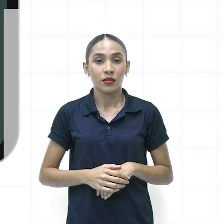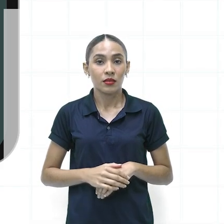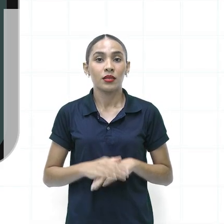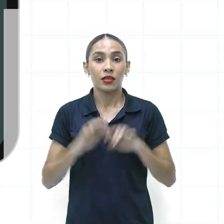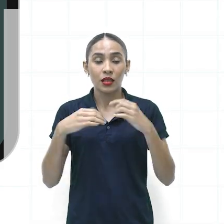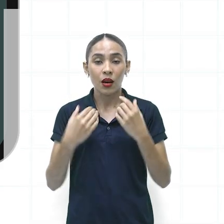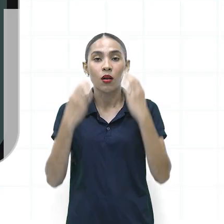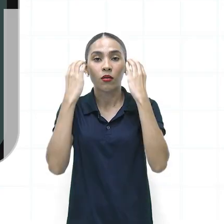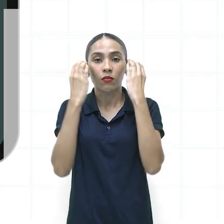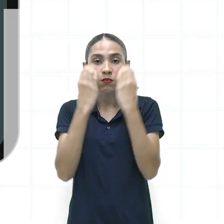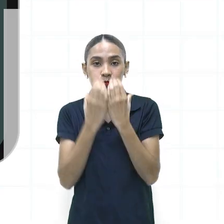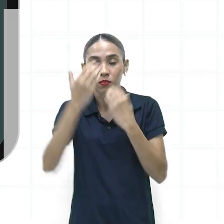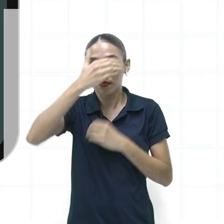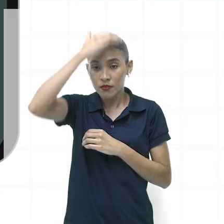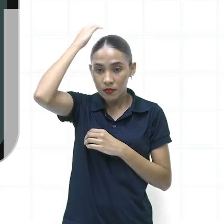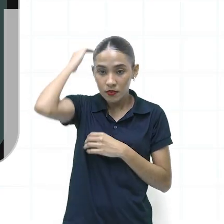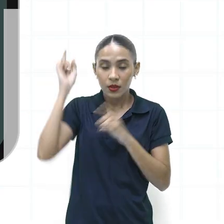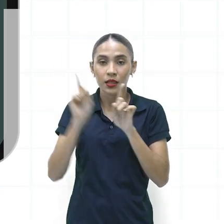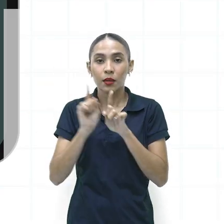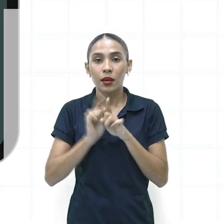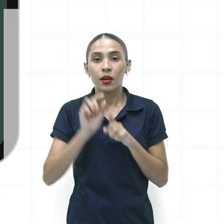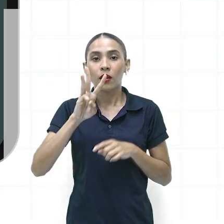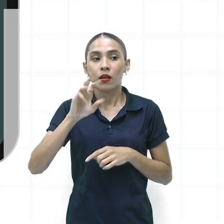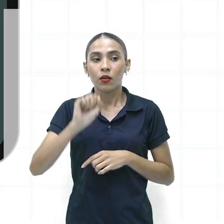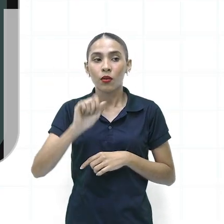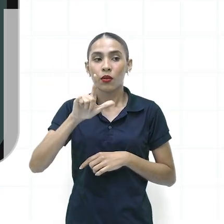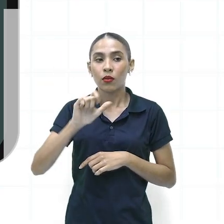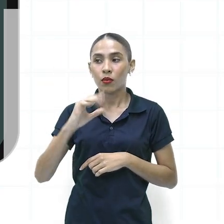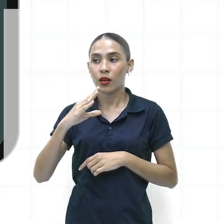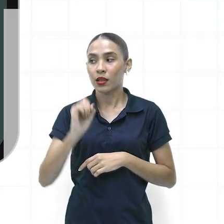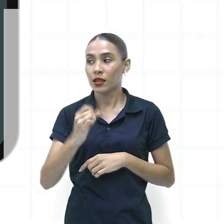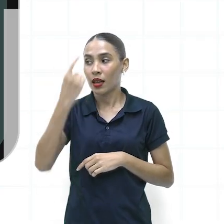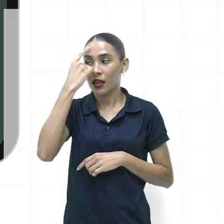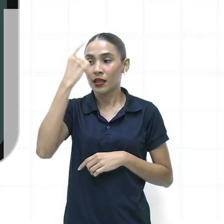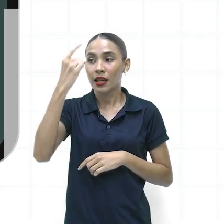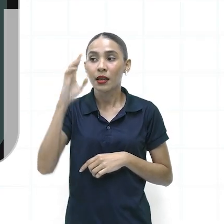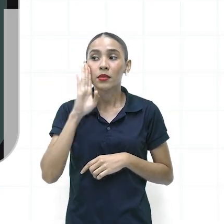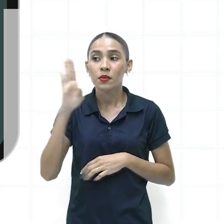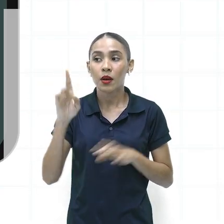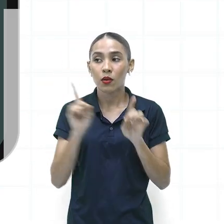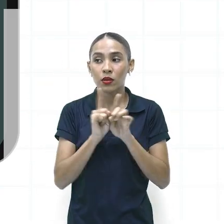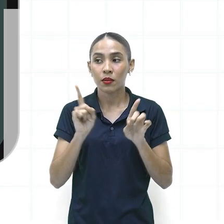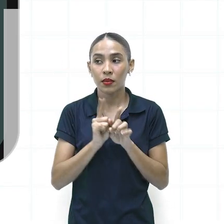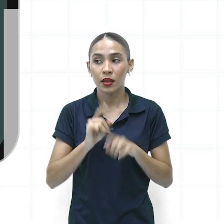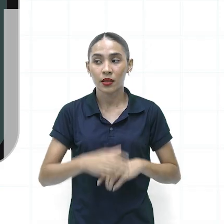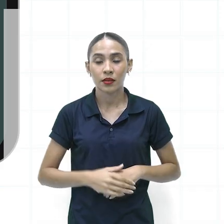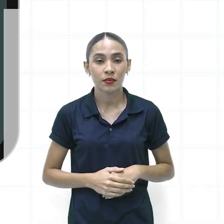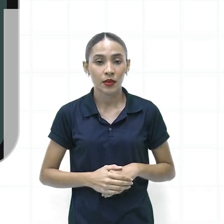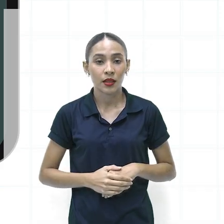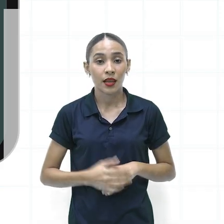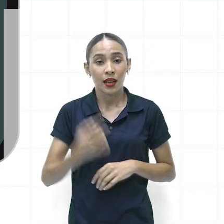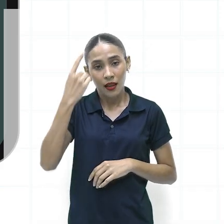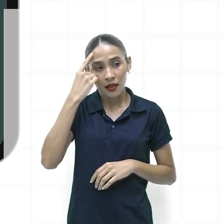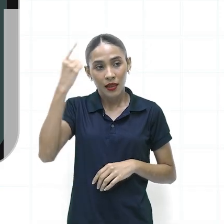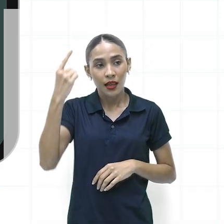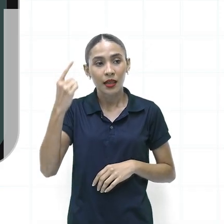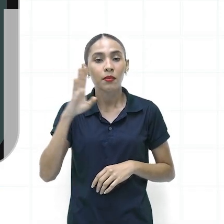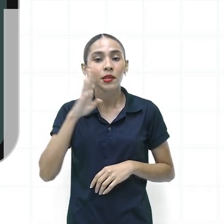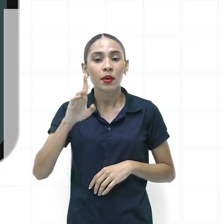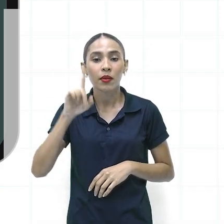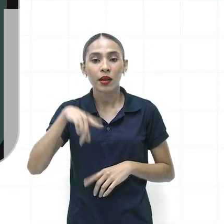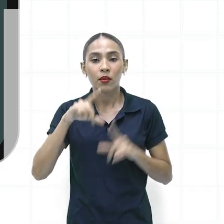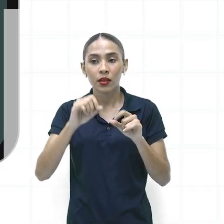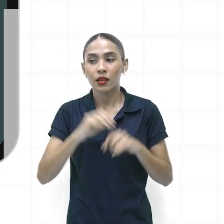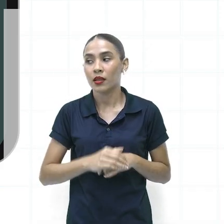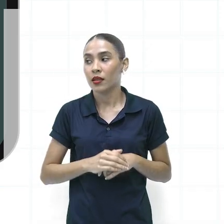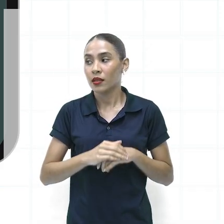né, Darwin e Wallace, que falam sobre a dupla seleção natural, onde a ideia principal aqui, né, a ideia